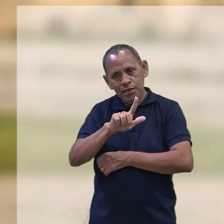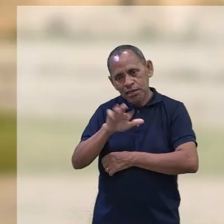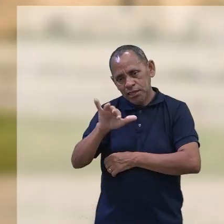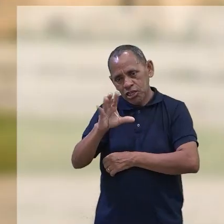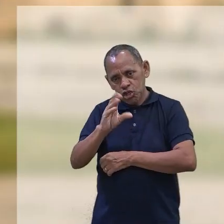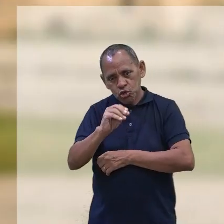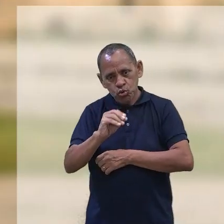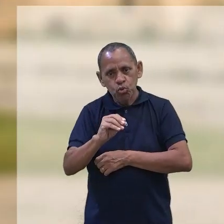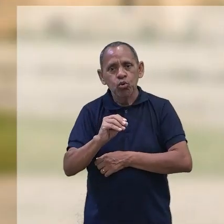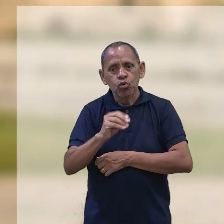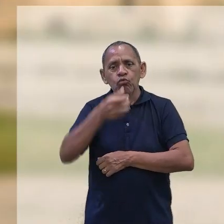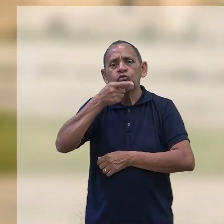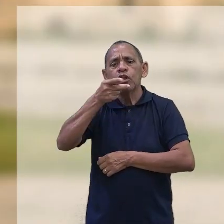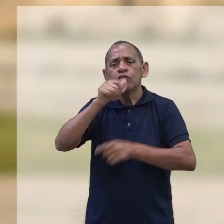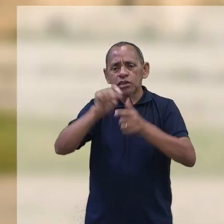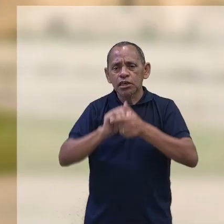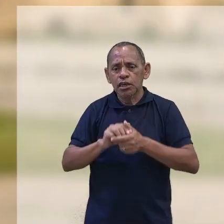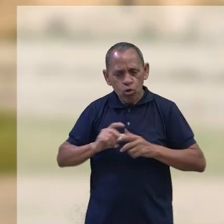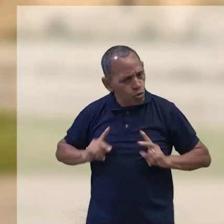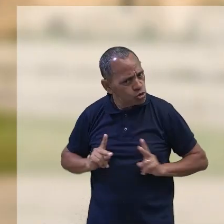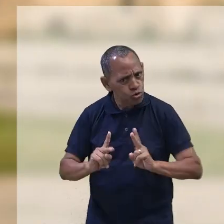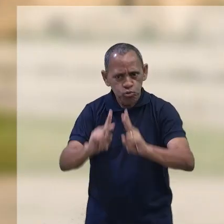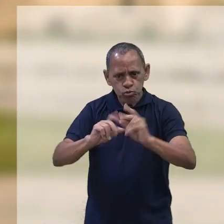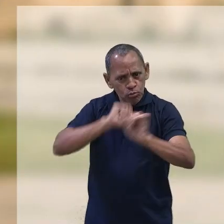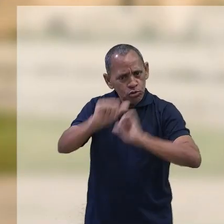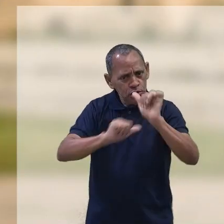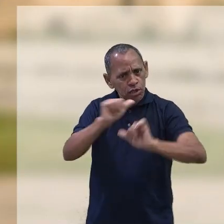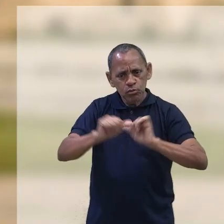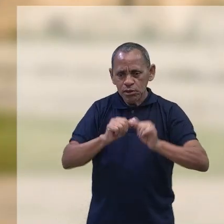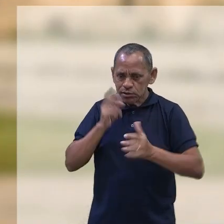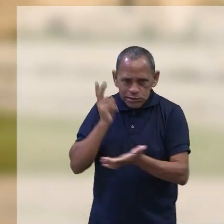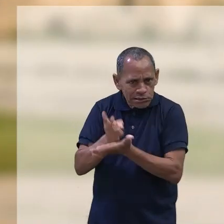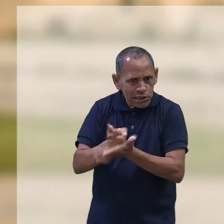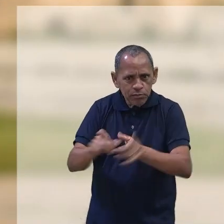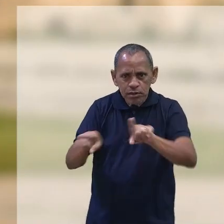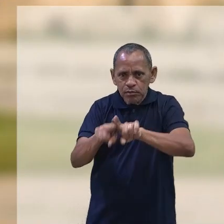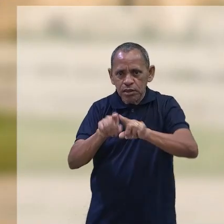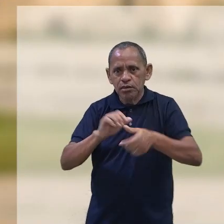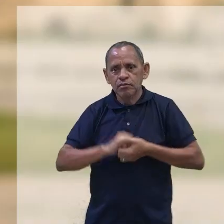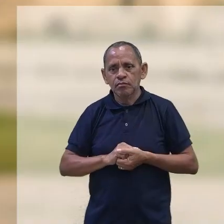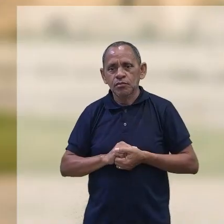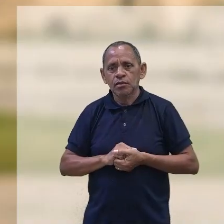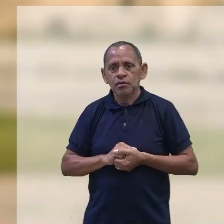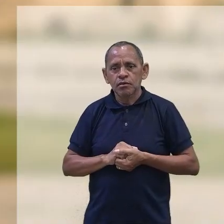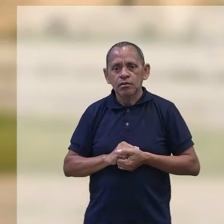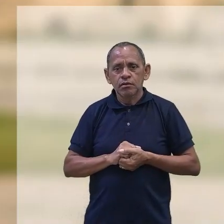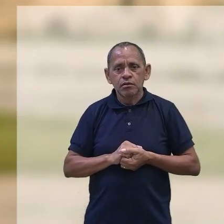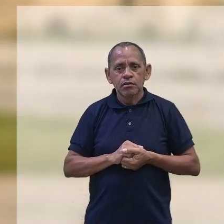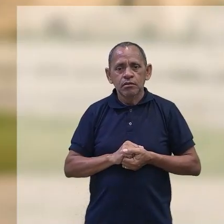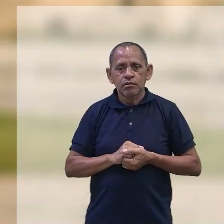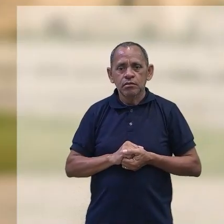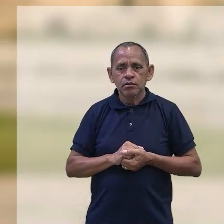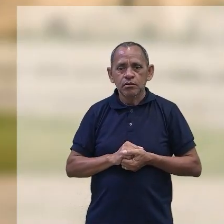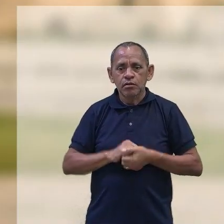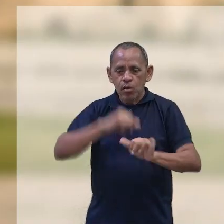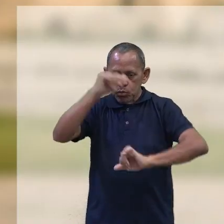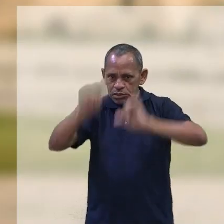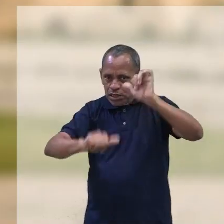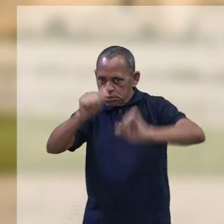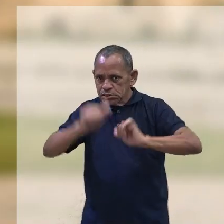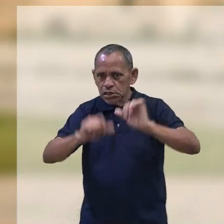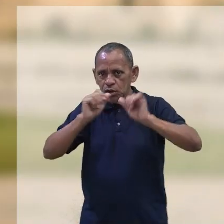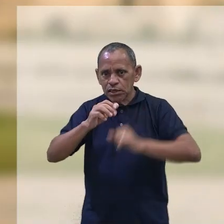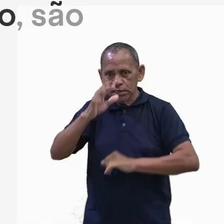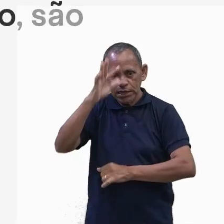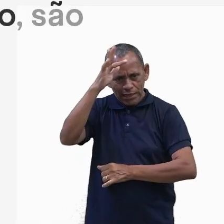em constante mudança, em constante transformação. E Parmênides disse, não, o que é, é. O que não é, não é. Vamos analisar um pouquinho essa tese